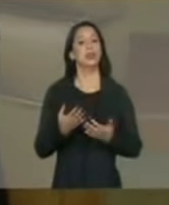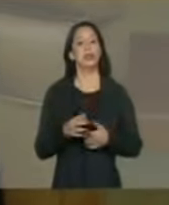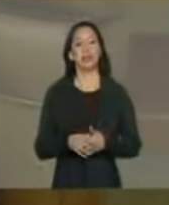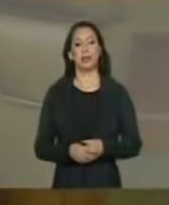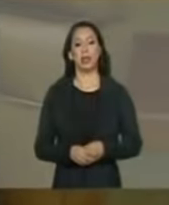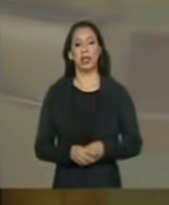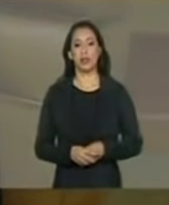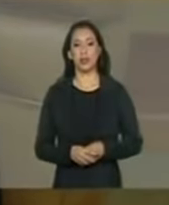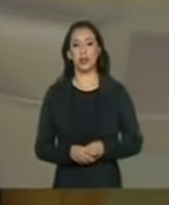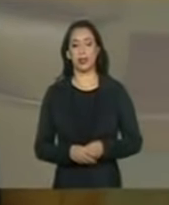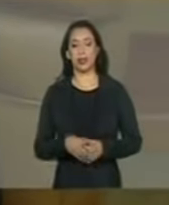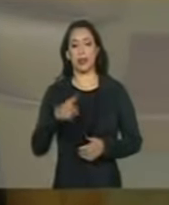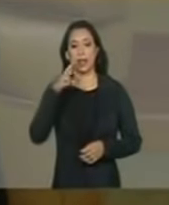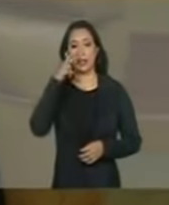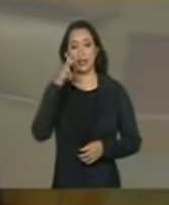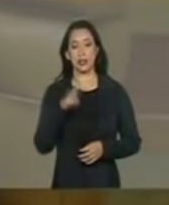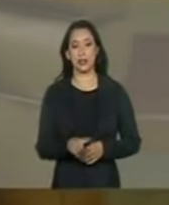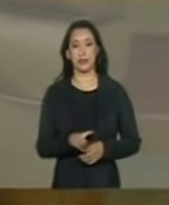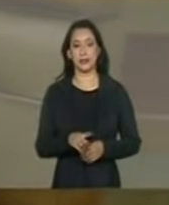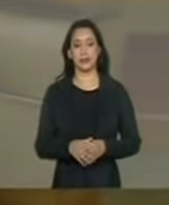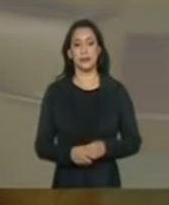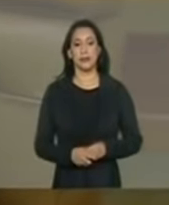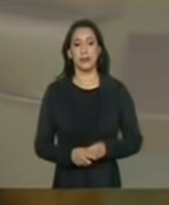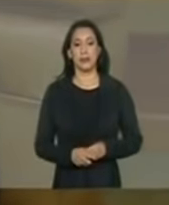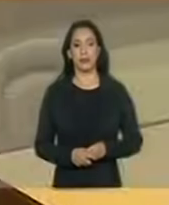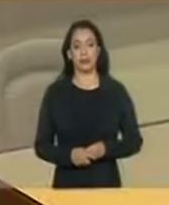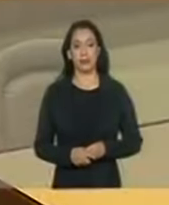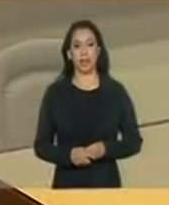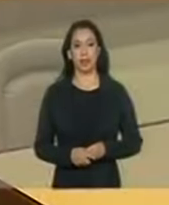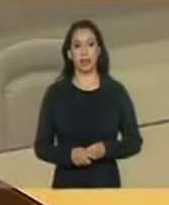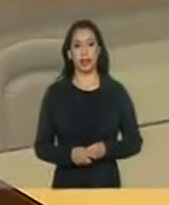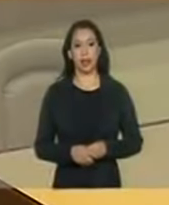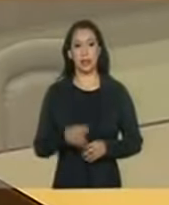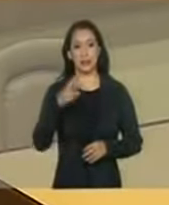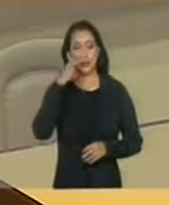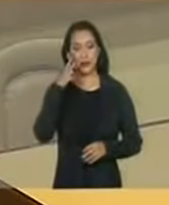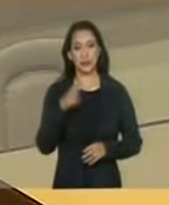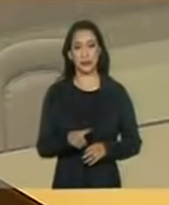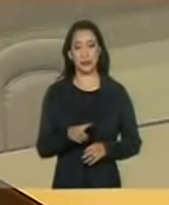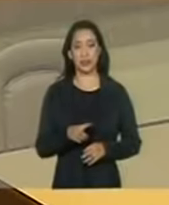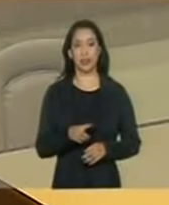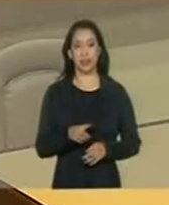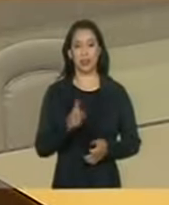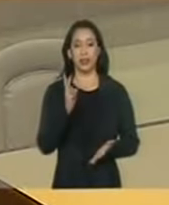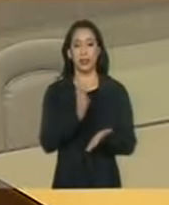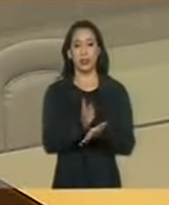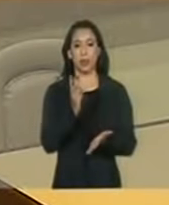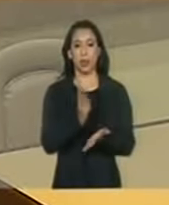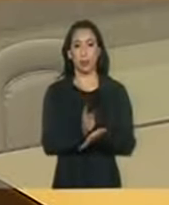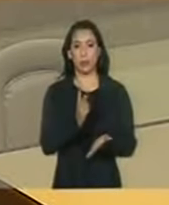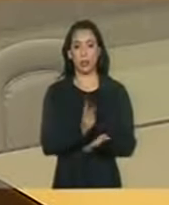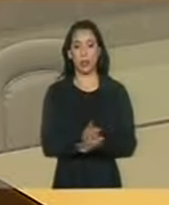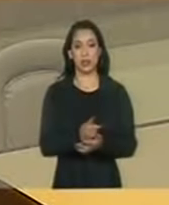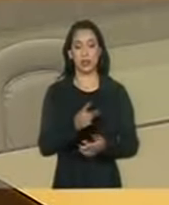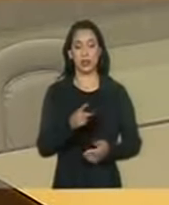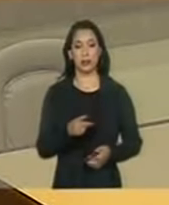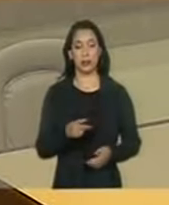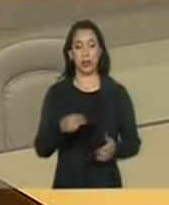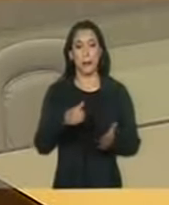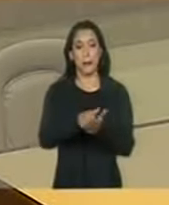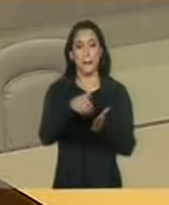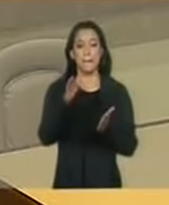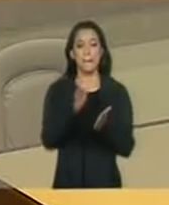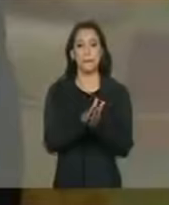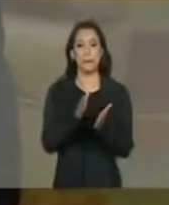mês a seis meses de detenção ou multa pois bem mesmo imposta multa não é ela só pode